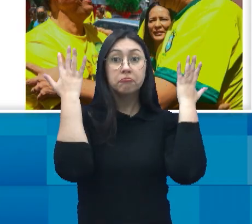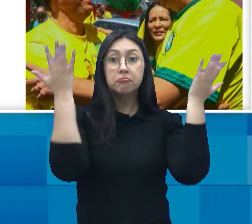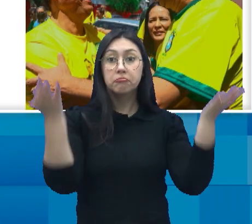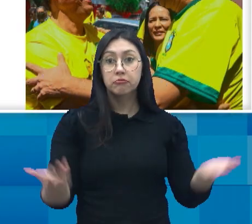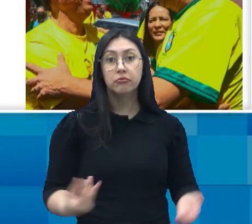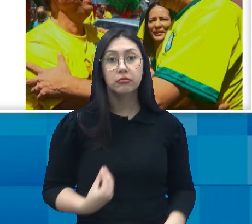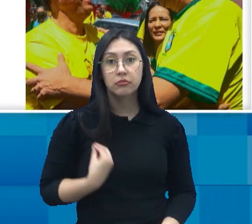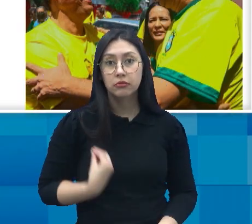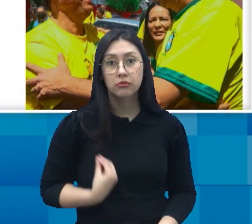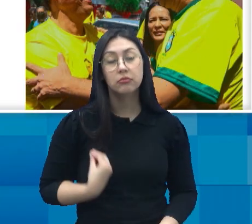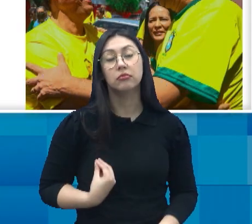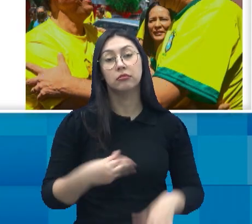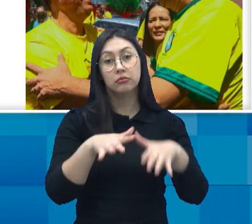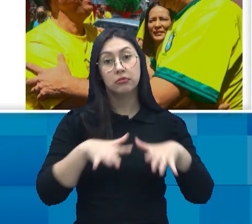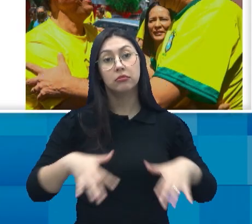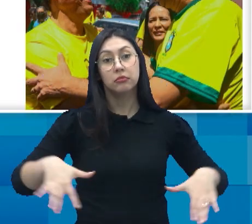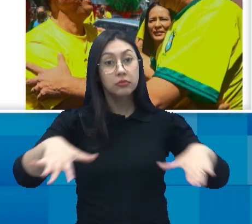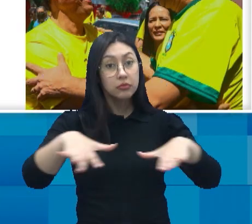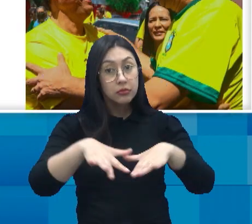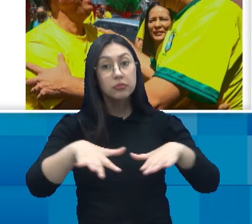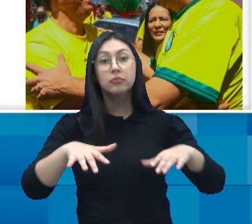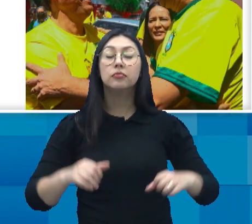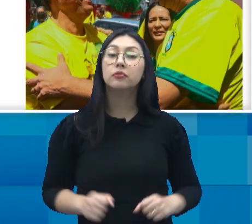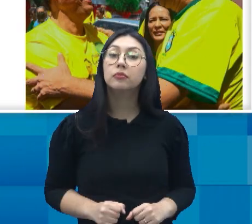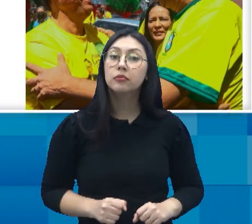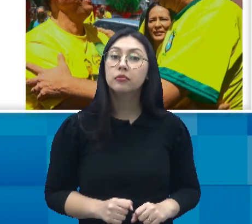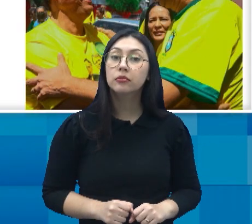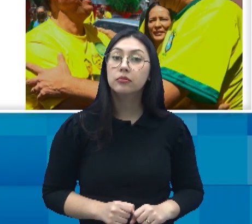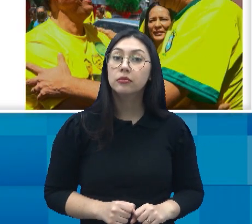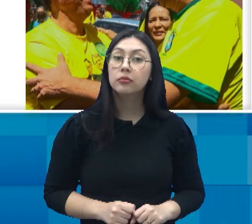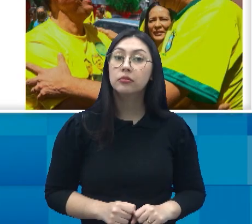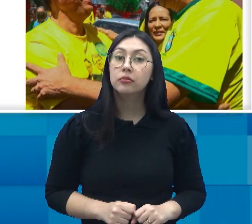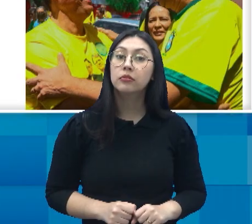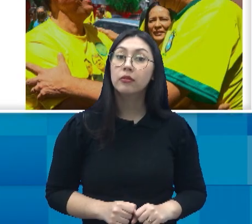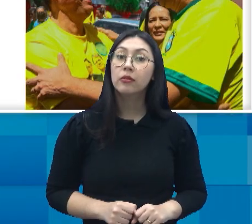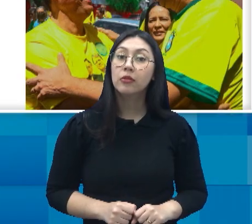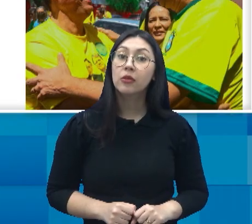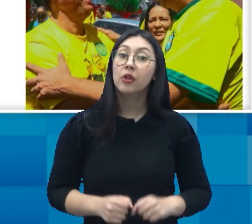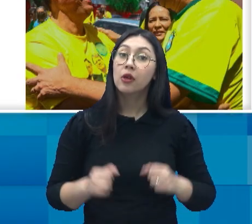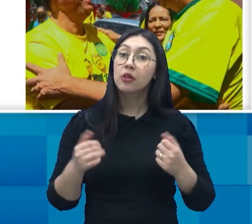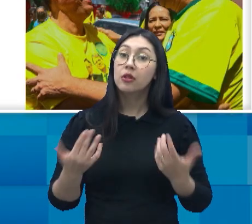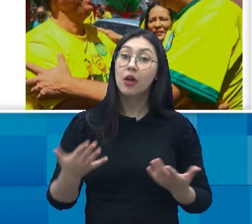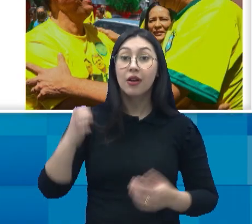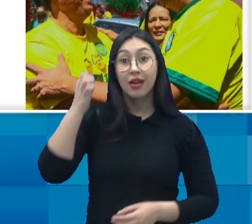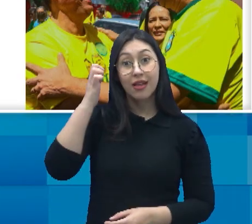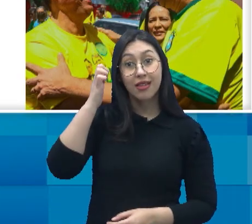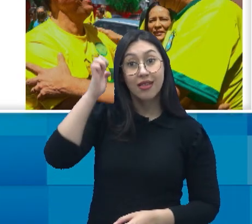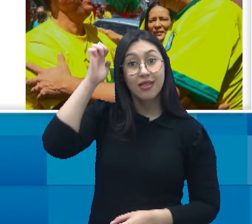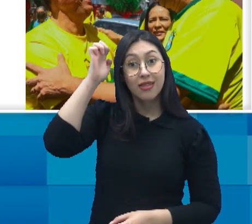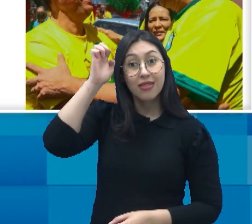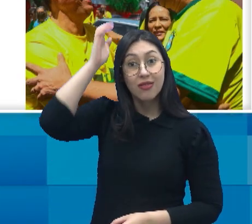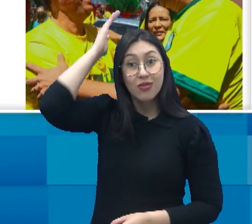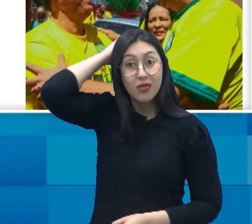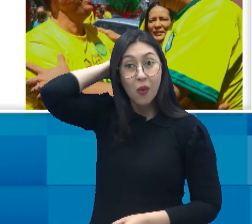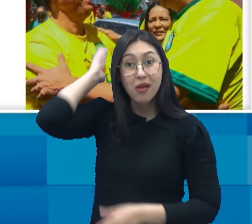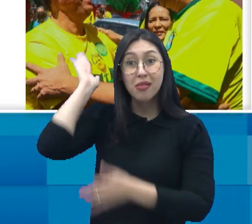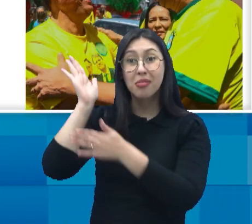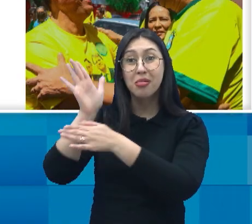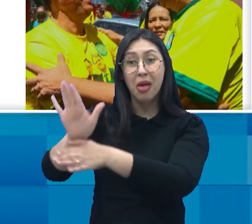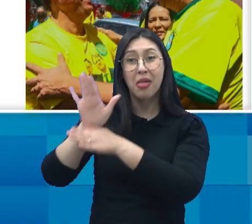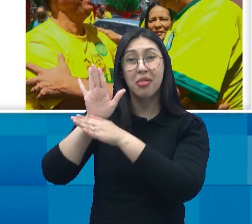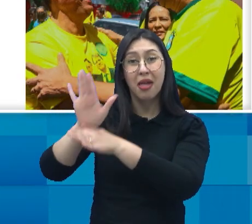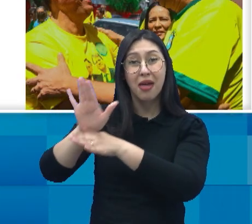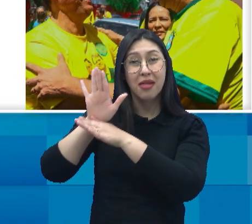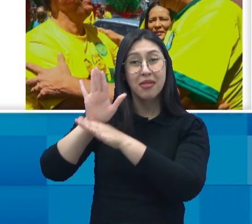vida da nossa gente. E de quem ajuda Eduardo Bolsonaro nessa trama